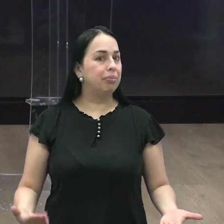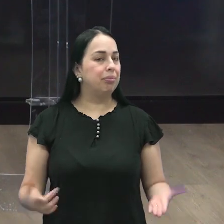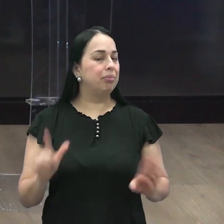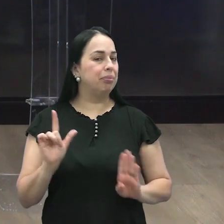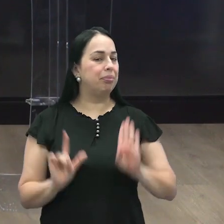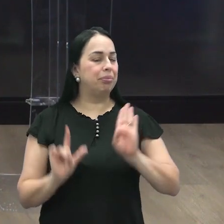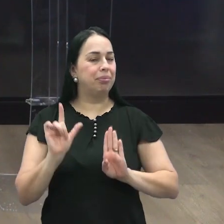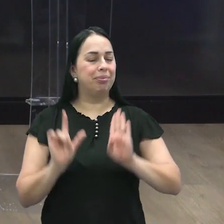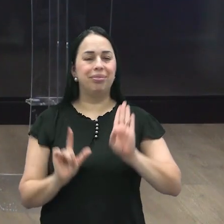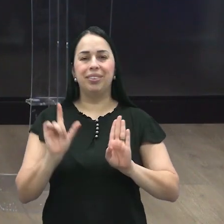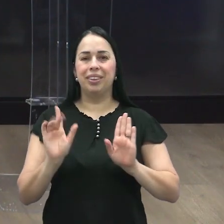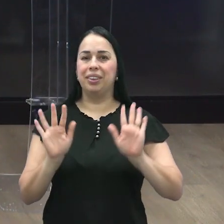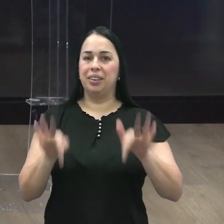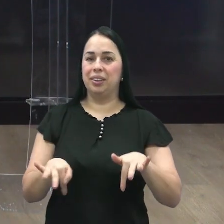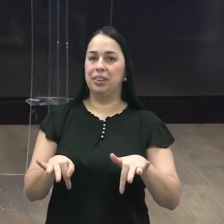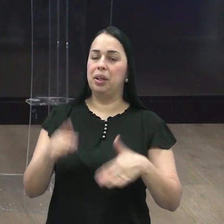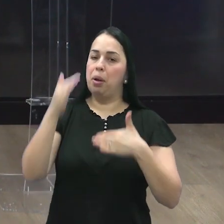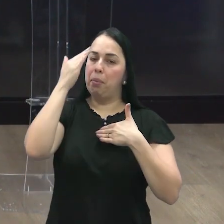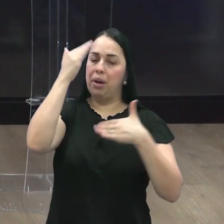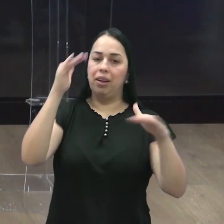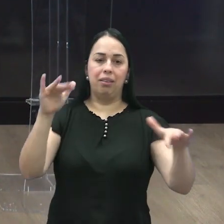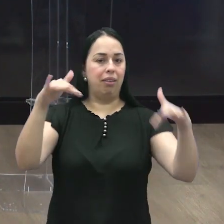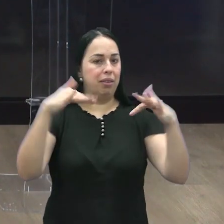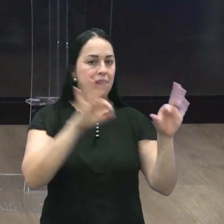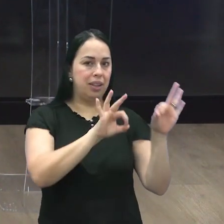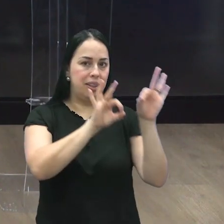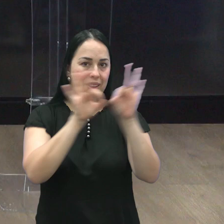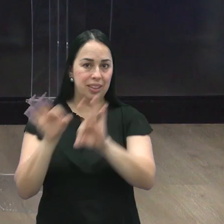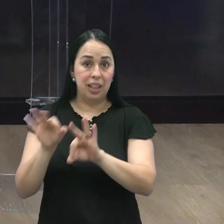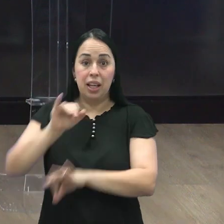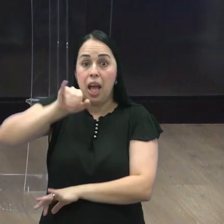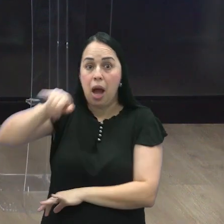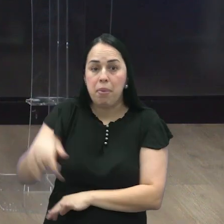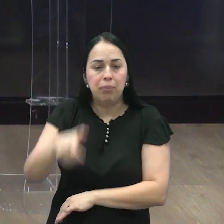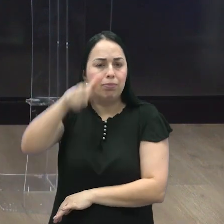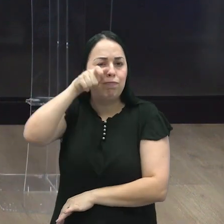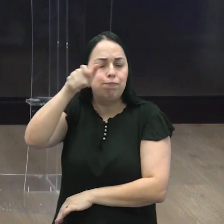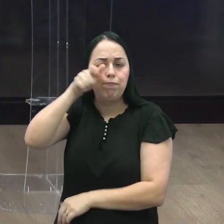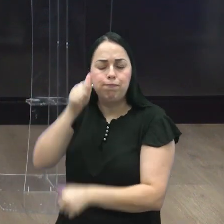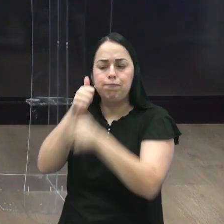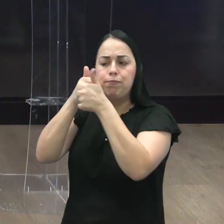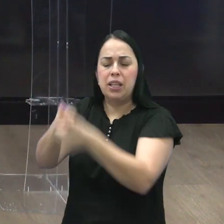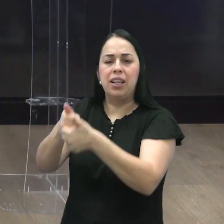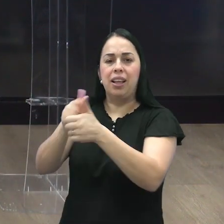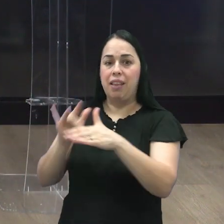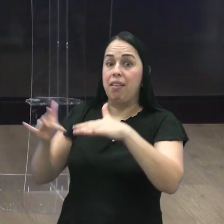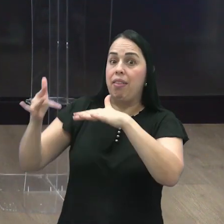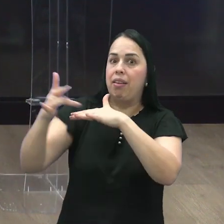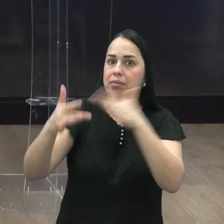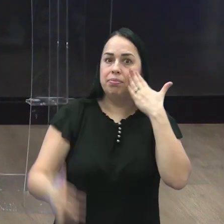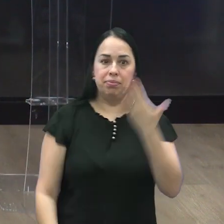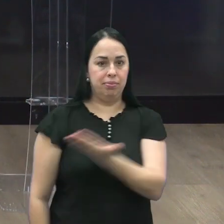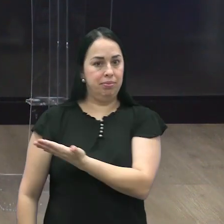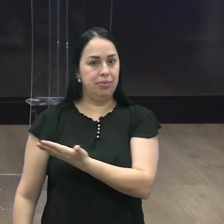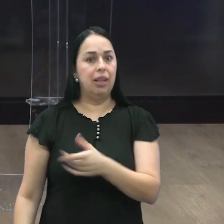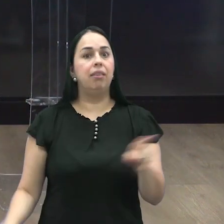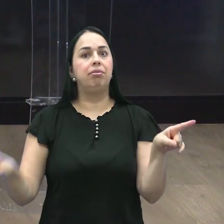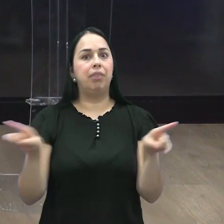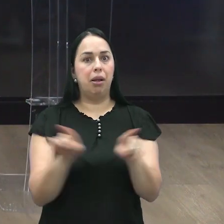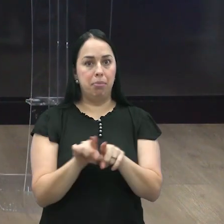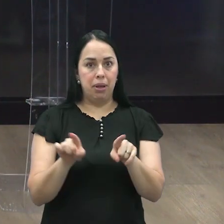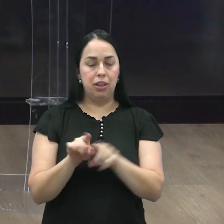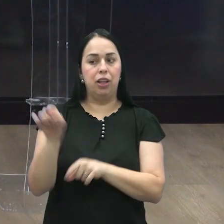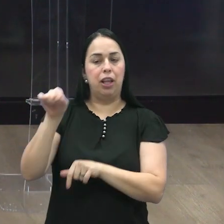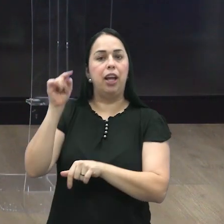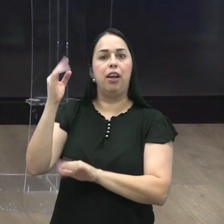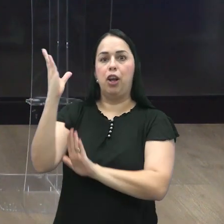O Boletim Legislativo termina aqui. Muito obrigada pela companhia. Aproveita para seguir as redes sociais da TV Câmara, que também